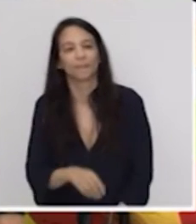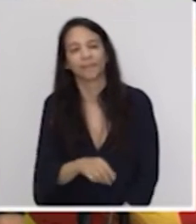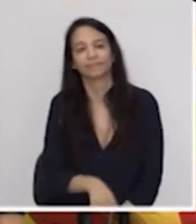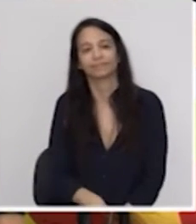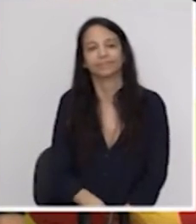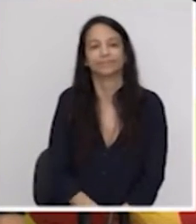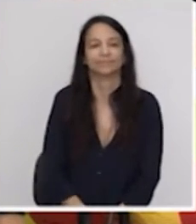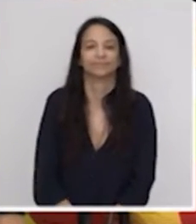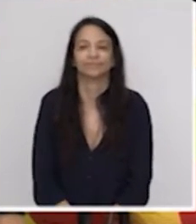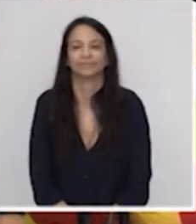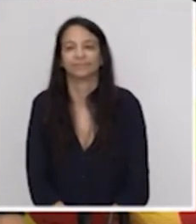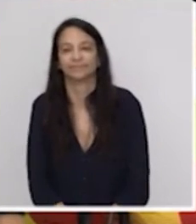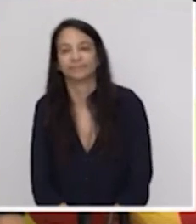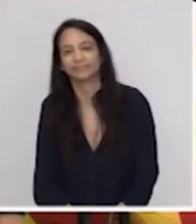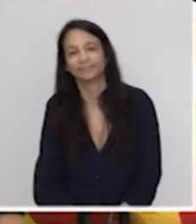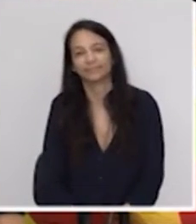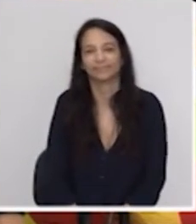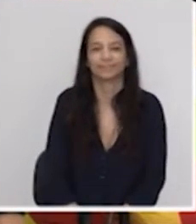ai, ai, ai, ai, ai.